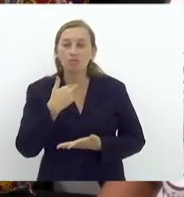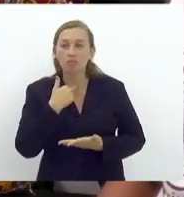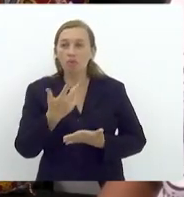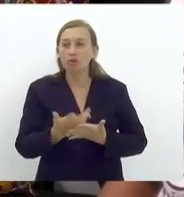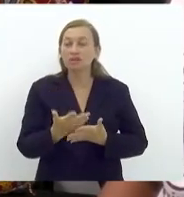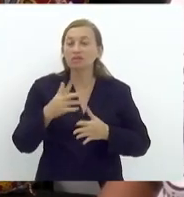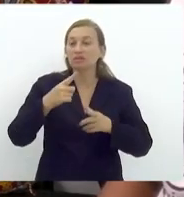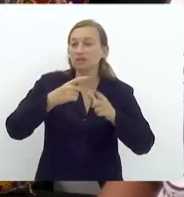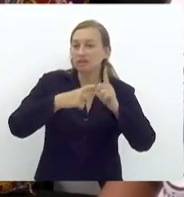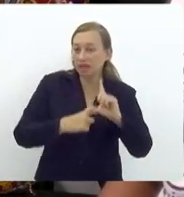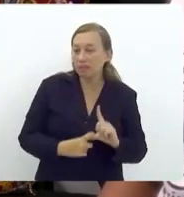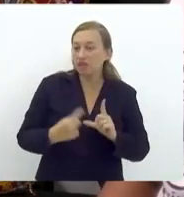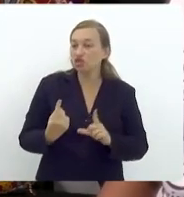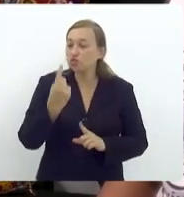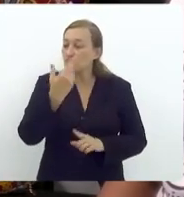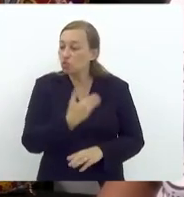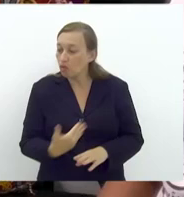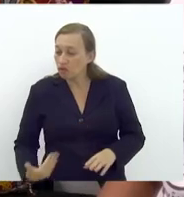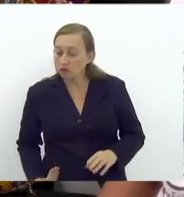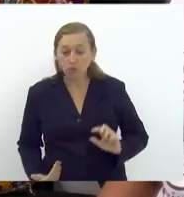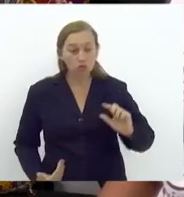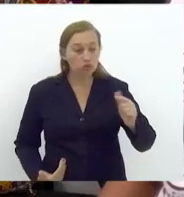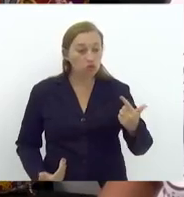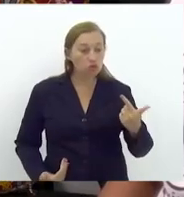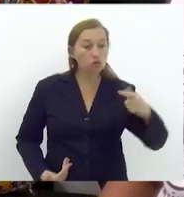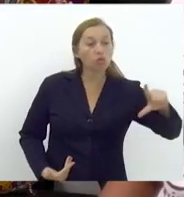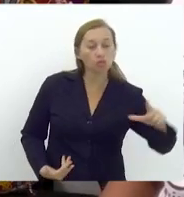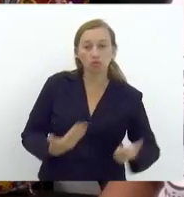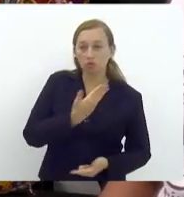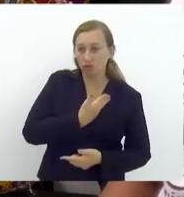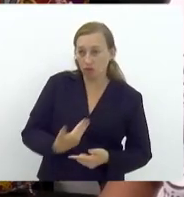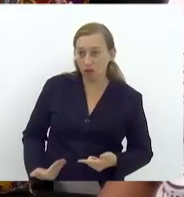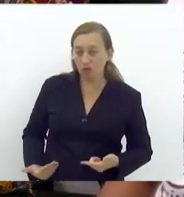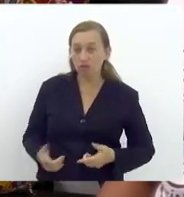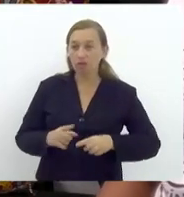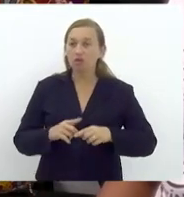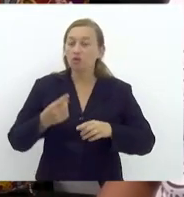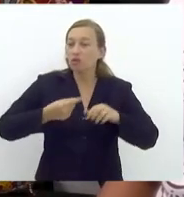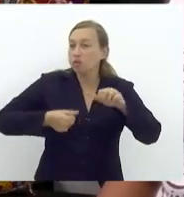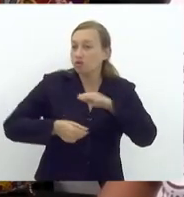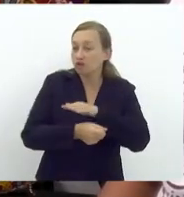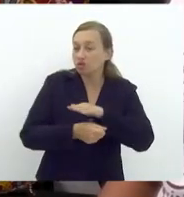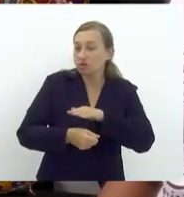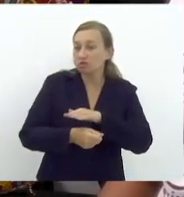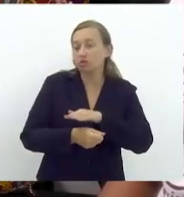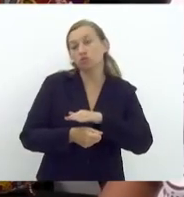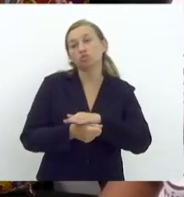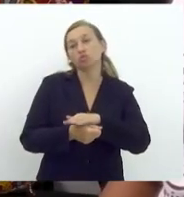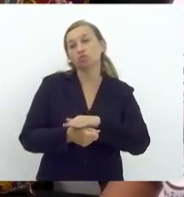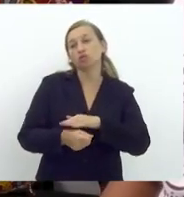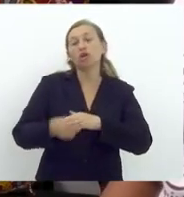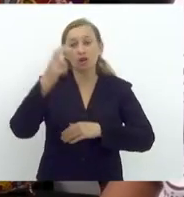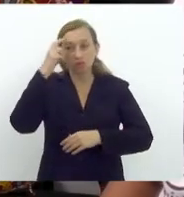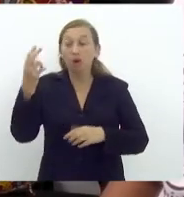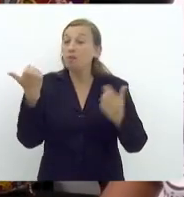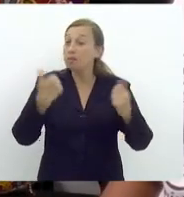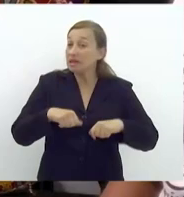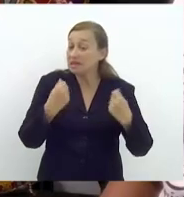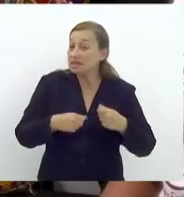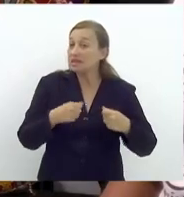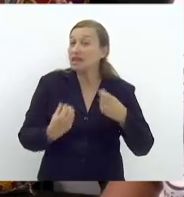depender de um governo ou de outro governo é o investimento na cultura o que a gente precisa conseguir é